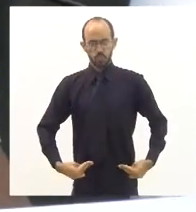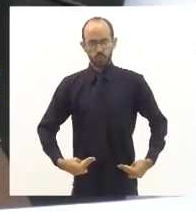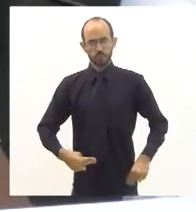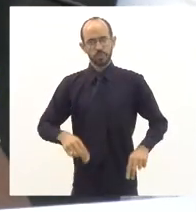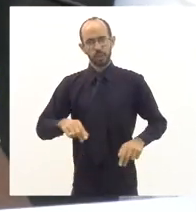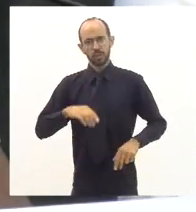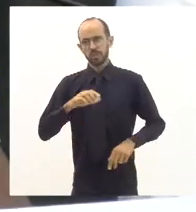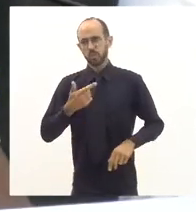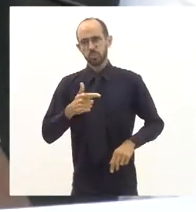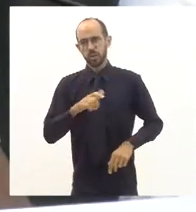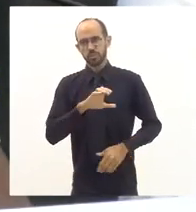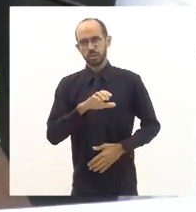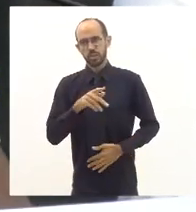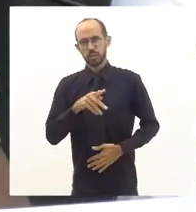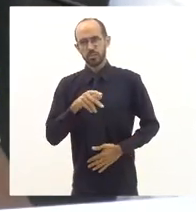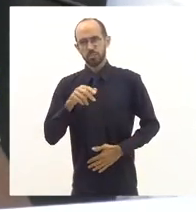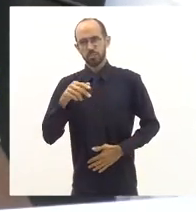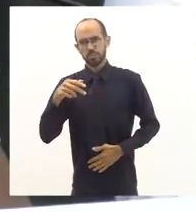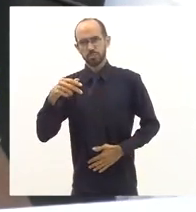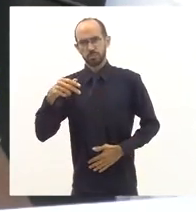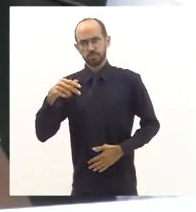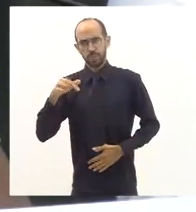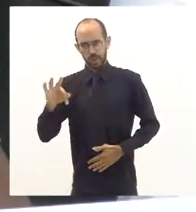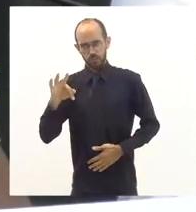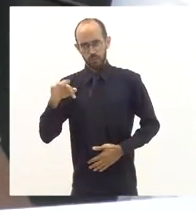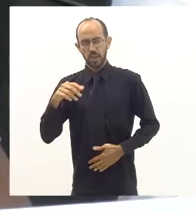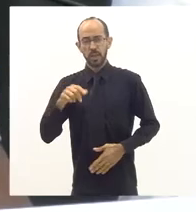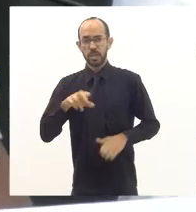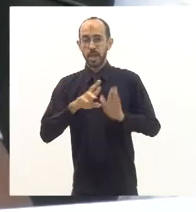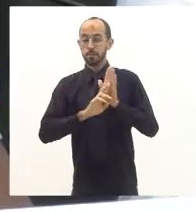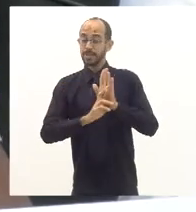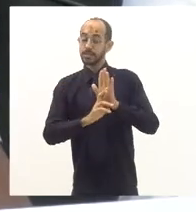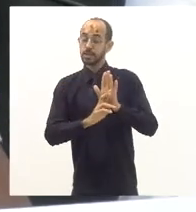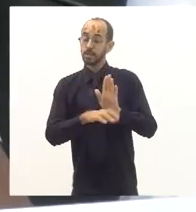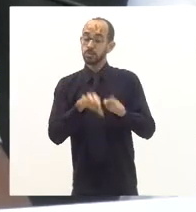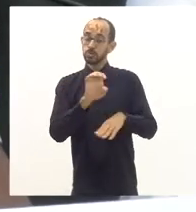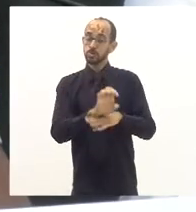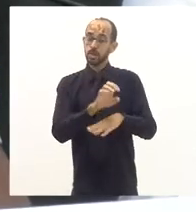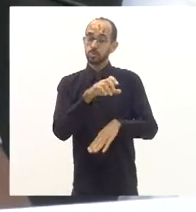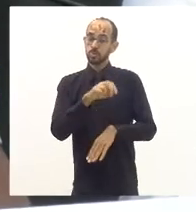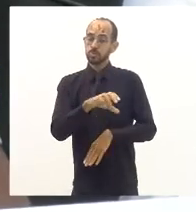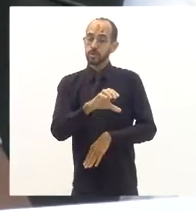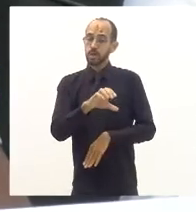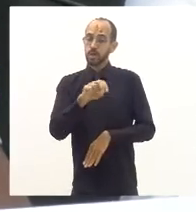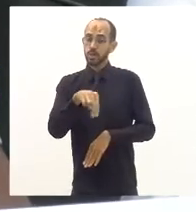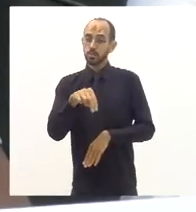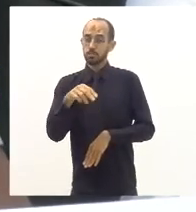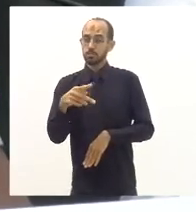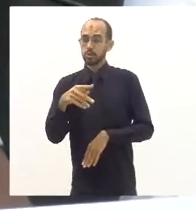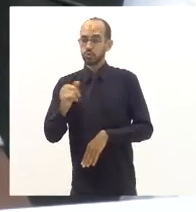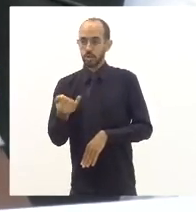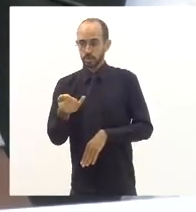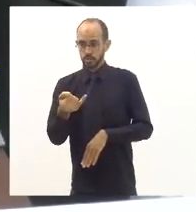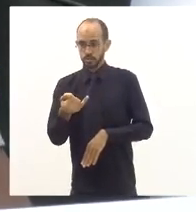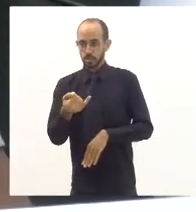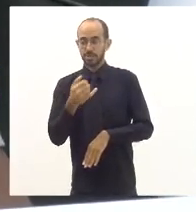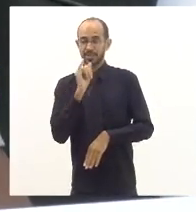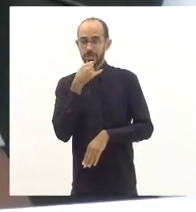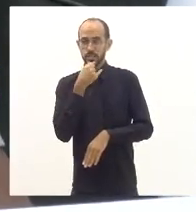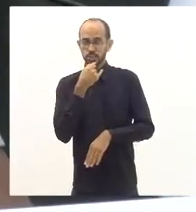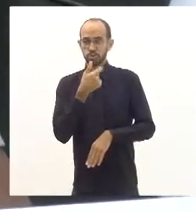CNPJ. Ele representa o Estado. É muito triste que em 2022 a gente ainda tenha que repetir